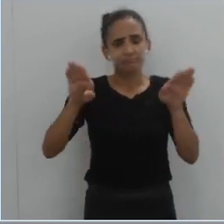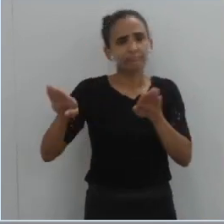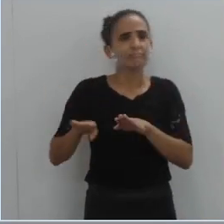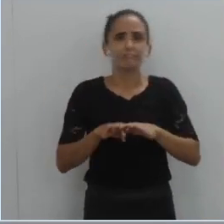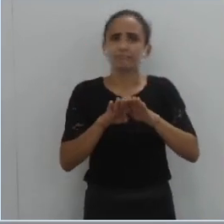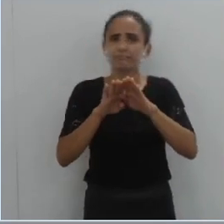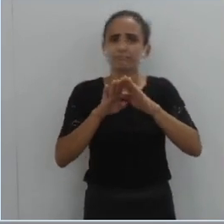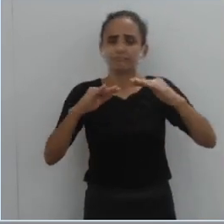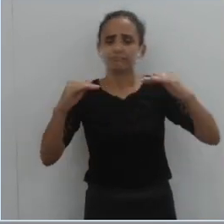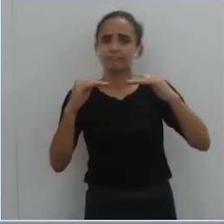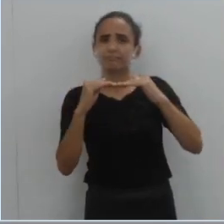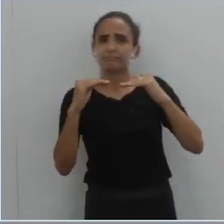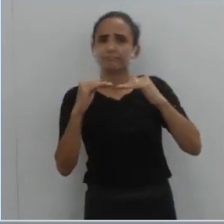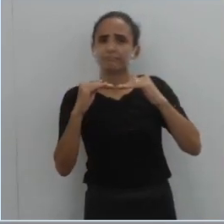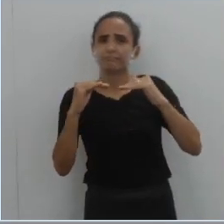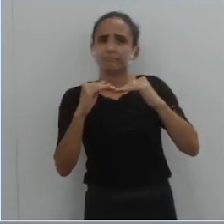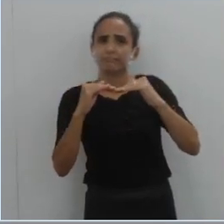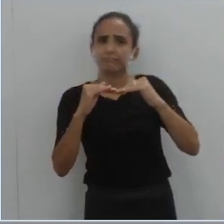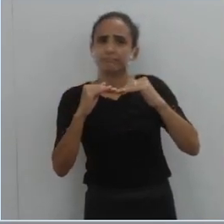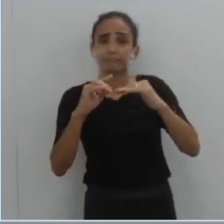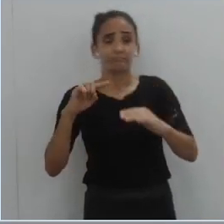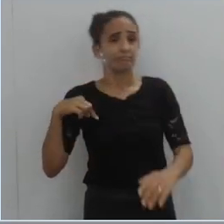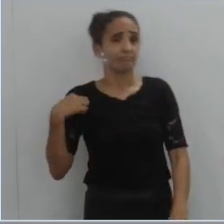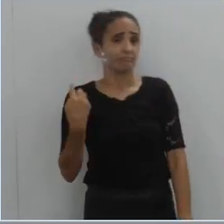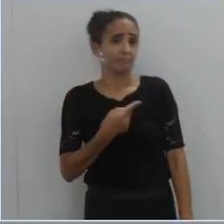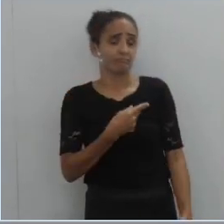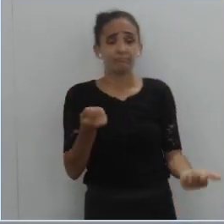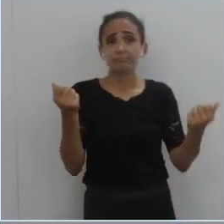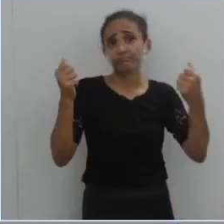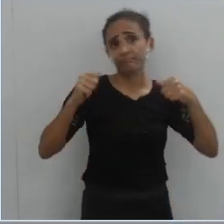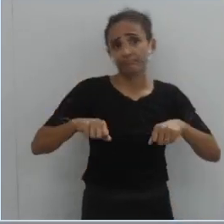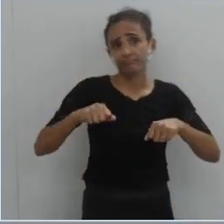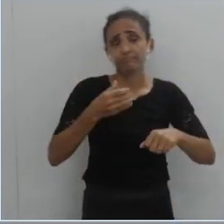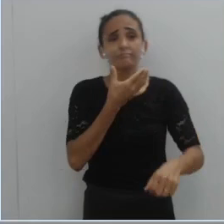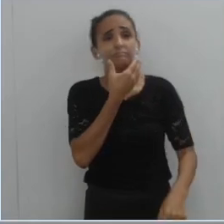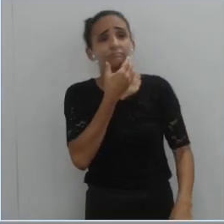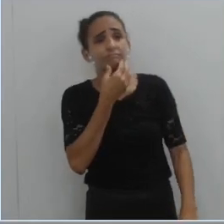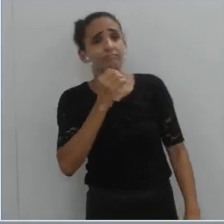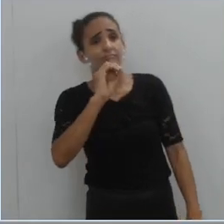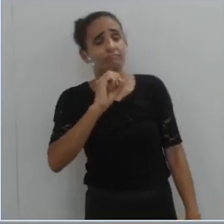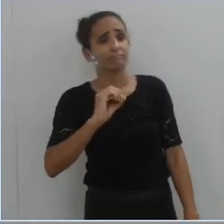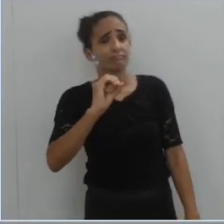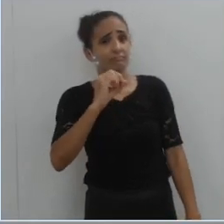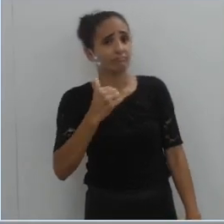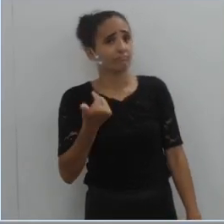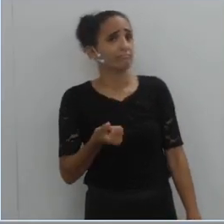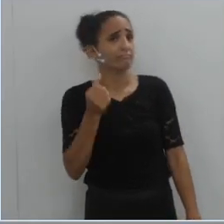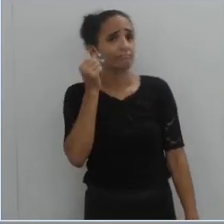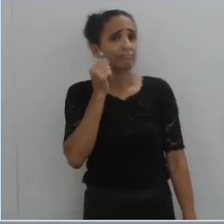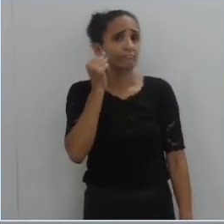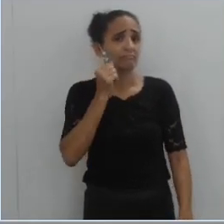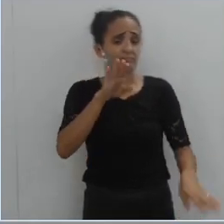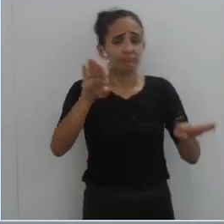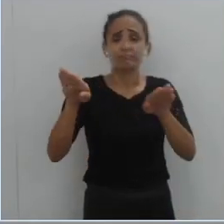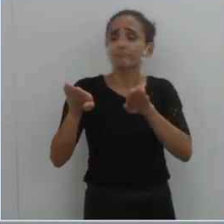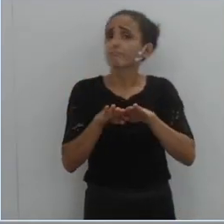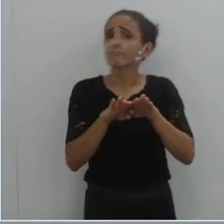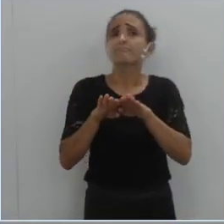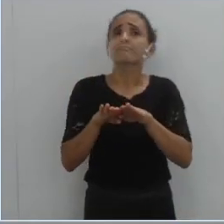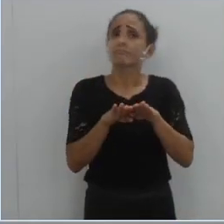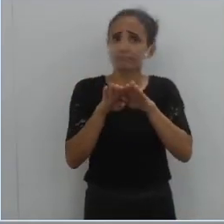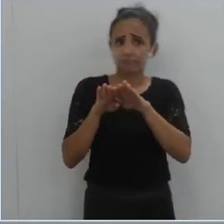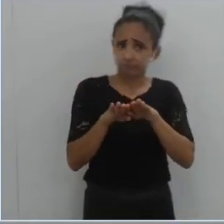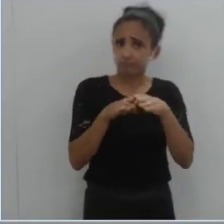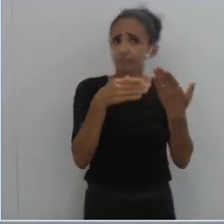absolutamente nada. Então, a nossa competência não se dá por gênero. Isso é claro e deixo